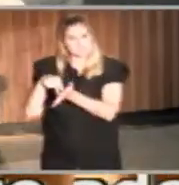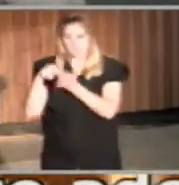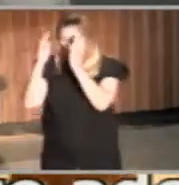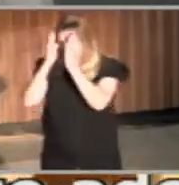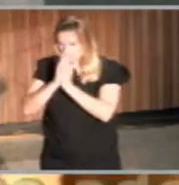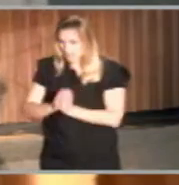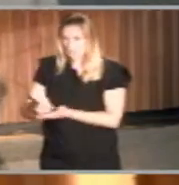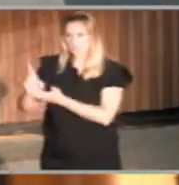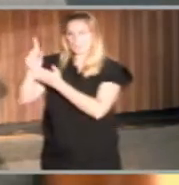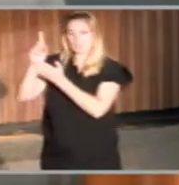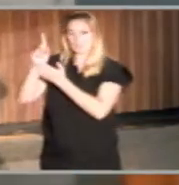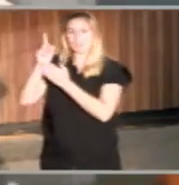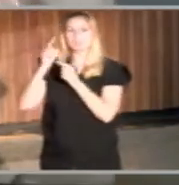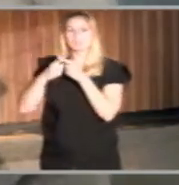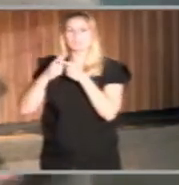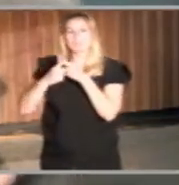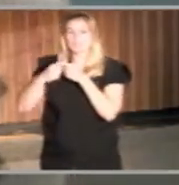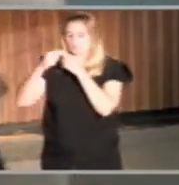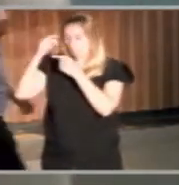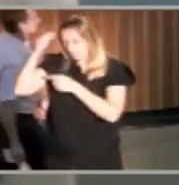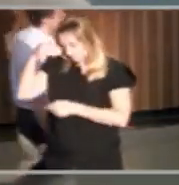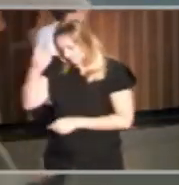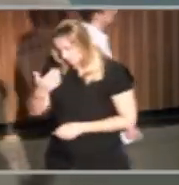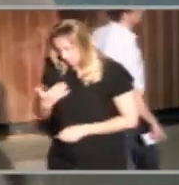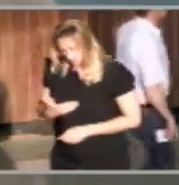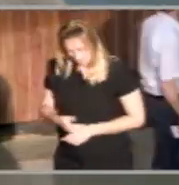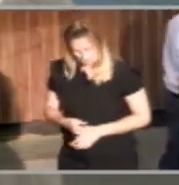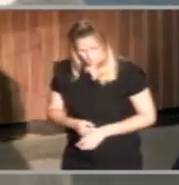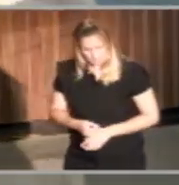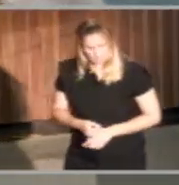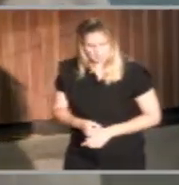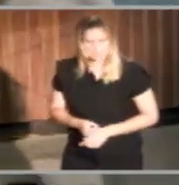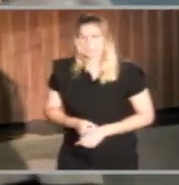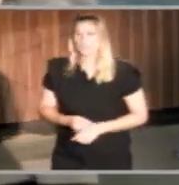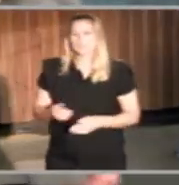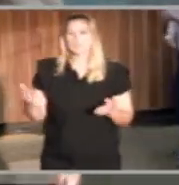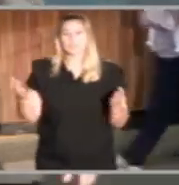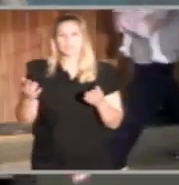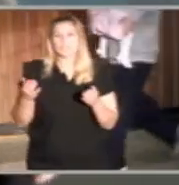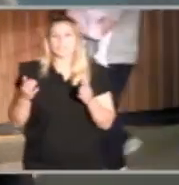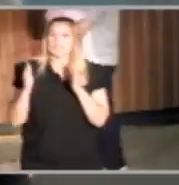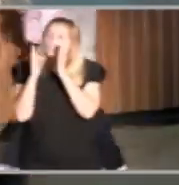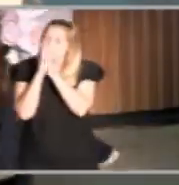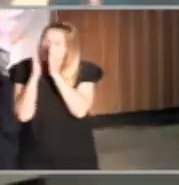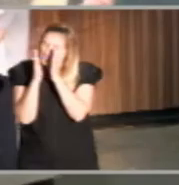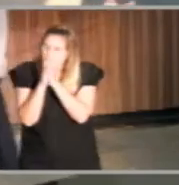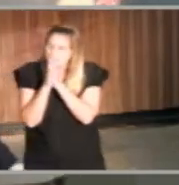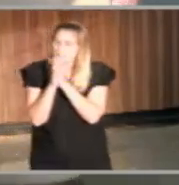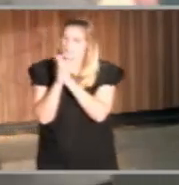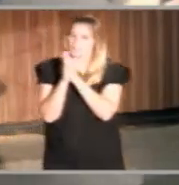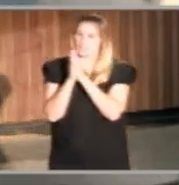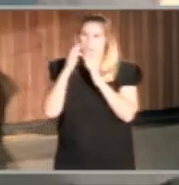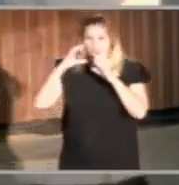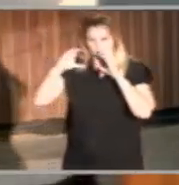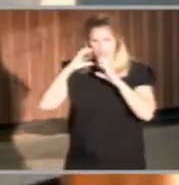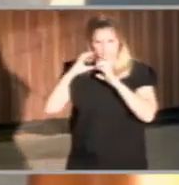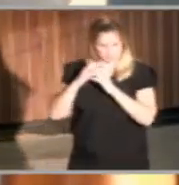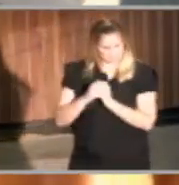porque Ele é digno, continuar adorando. E você vai fazer desse cântico a sua oração. Venho, Senhor, minha